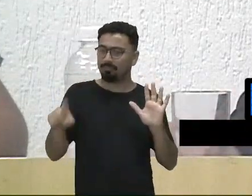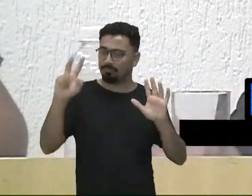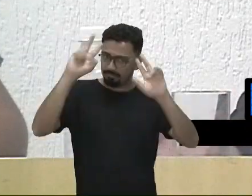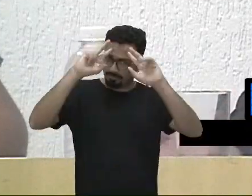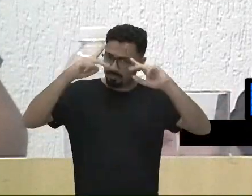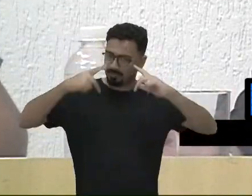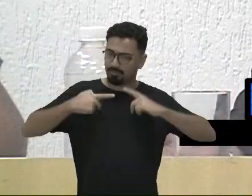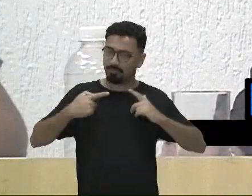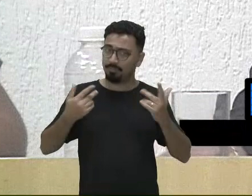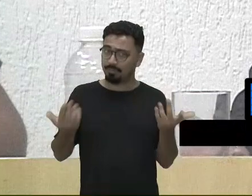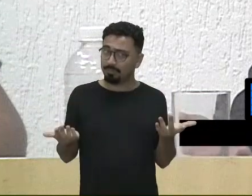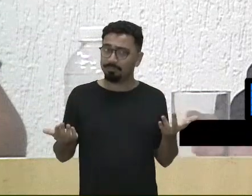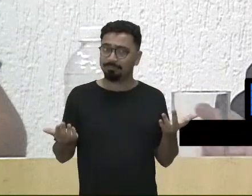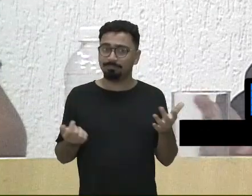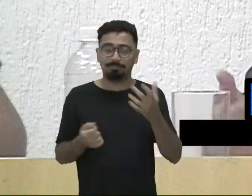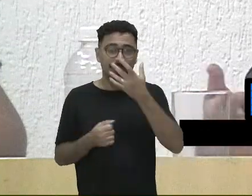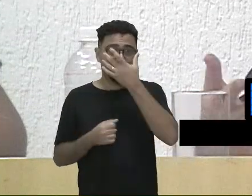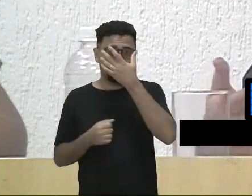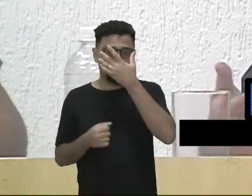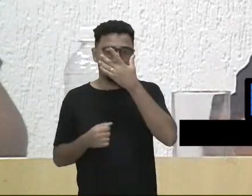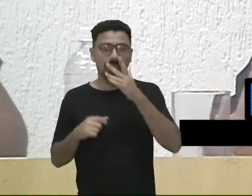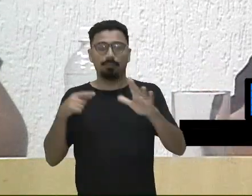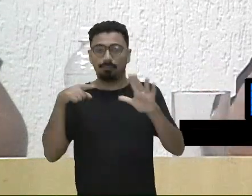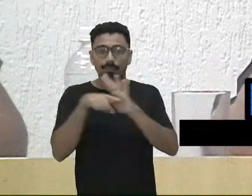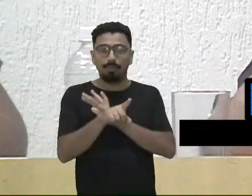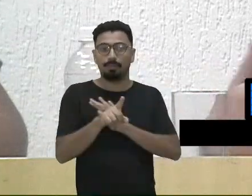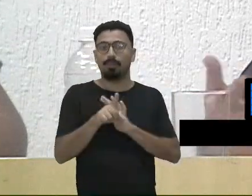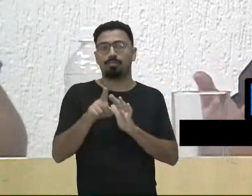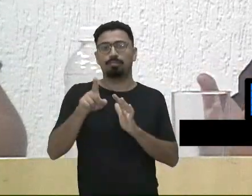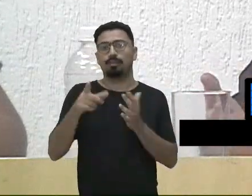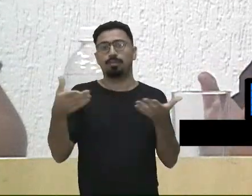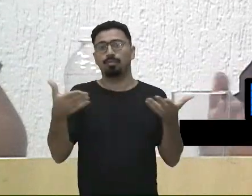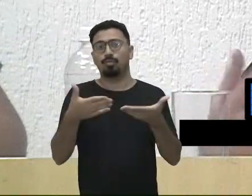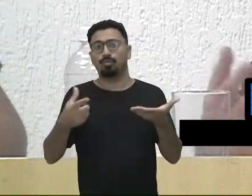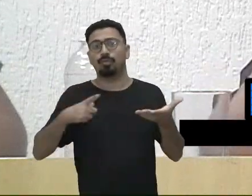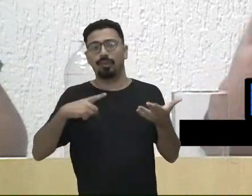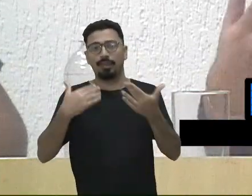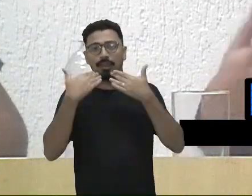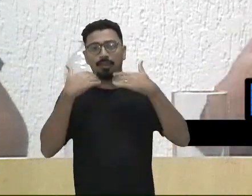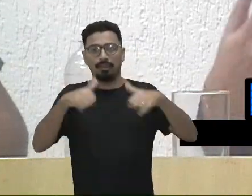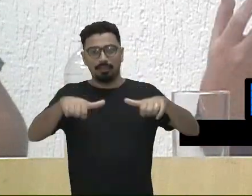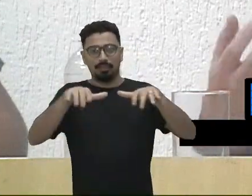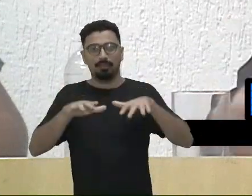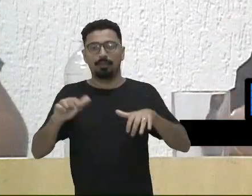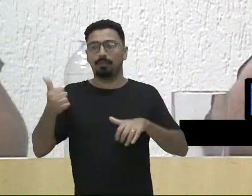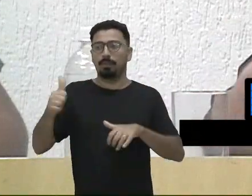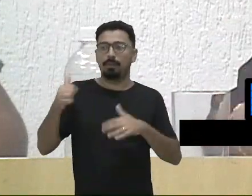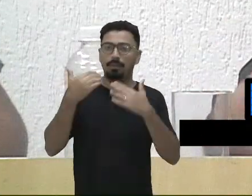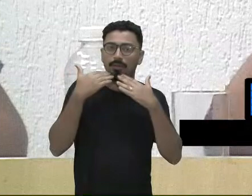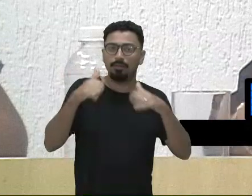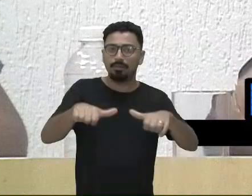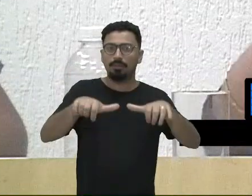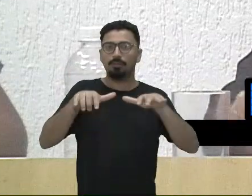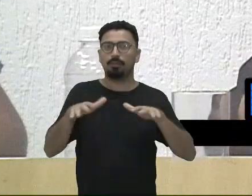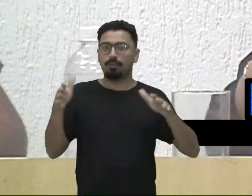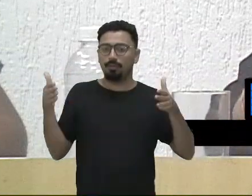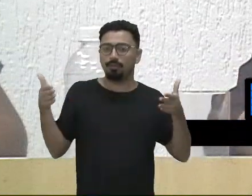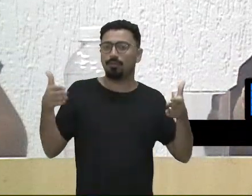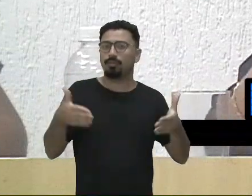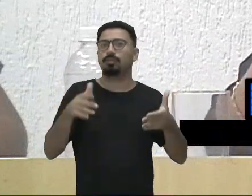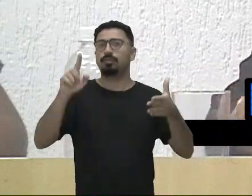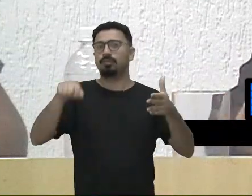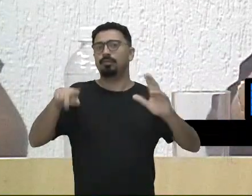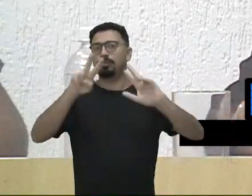humanos? Essa é a pergunta que está sendo feita nessa audiência. Ah, é a primeira audiência pública voltada